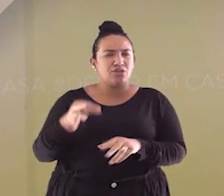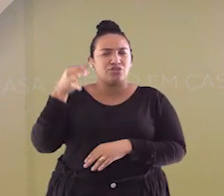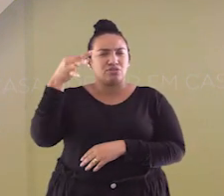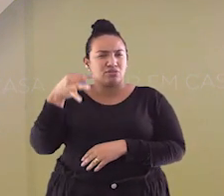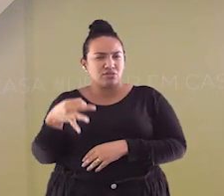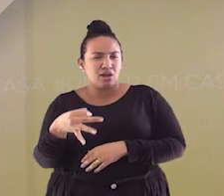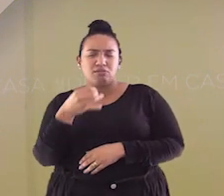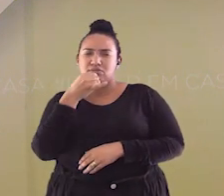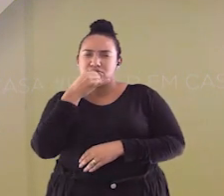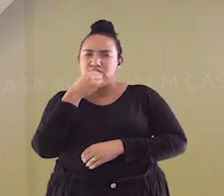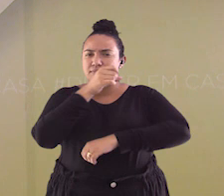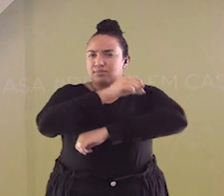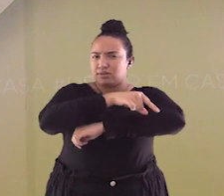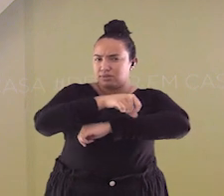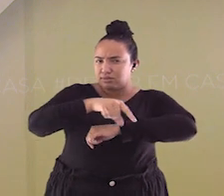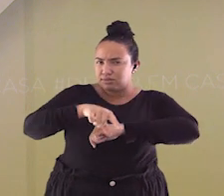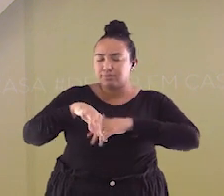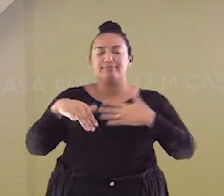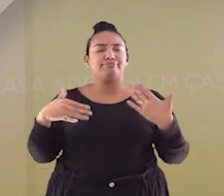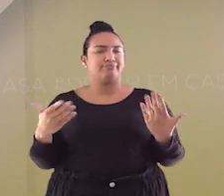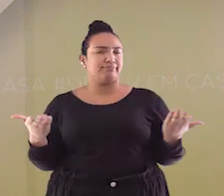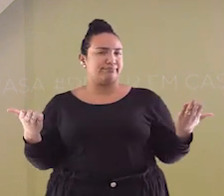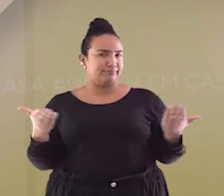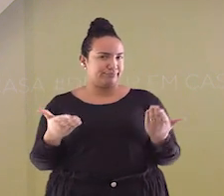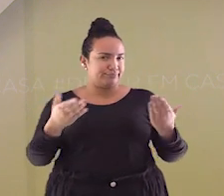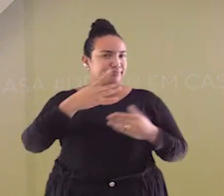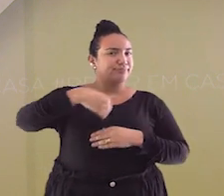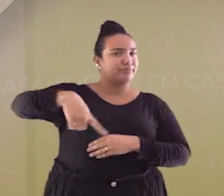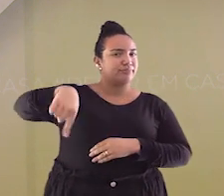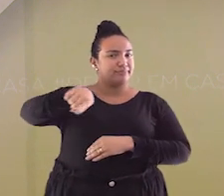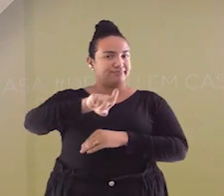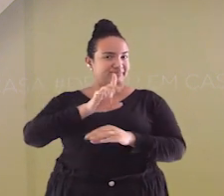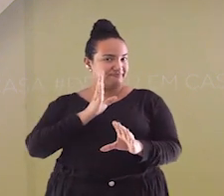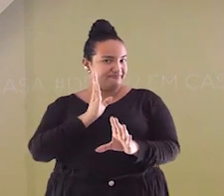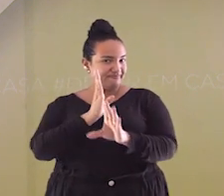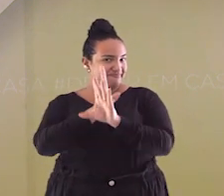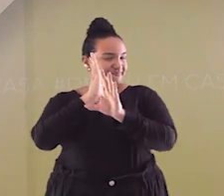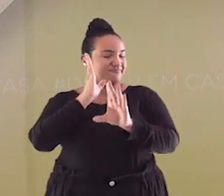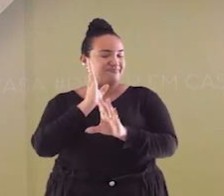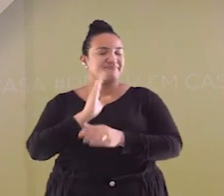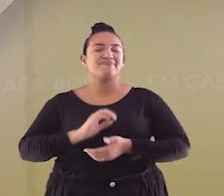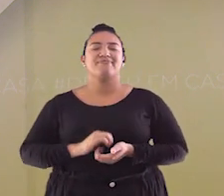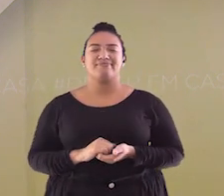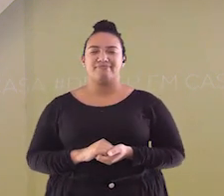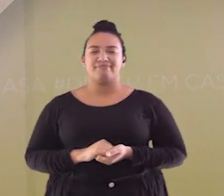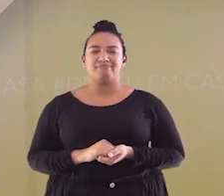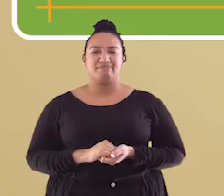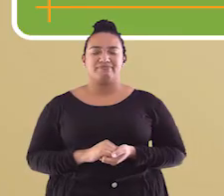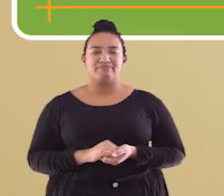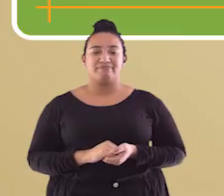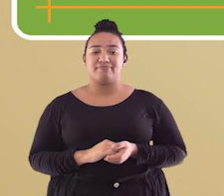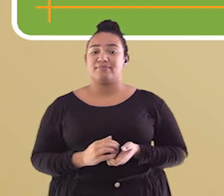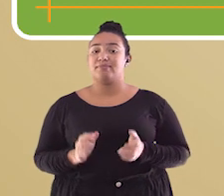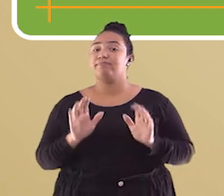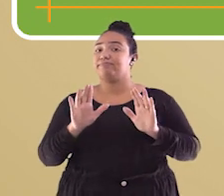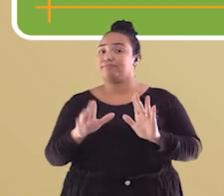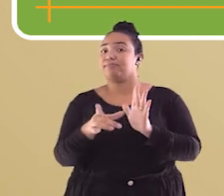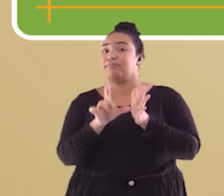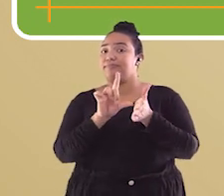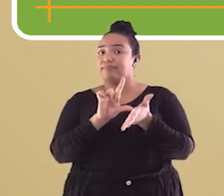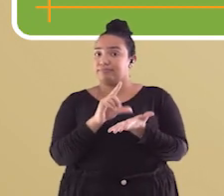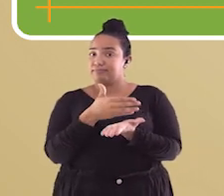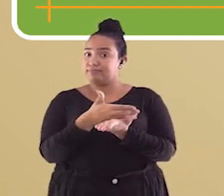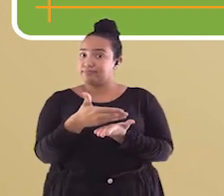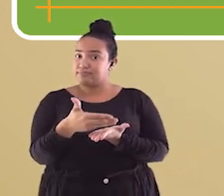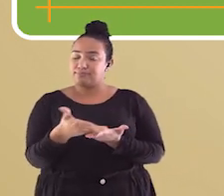as plantas? Que tal a gente descobrir juntos na aula de hoje? Venha comigo! Antes de começar a